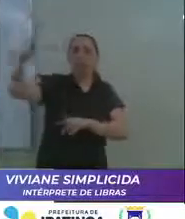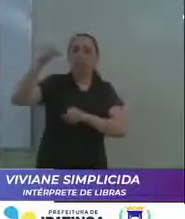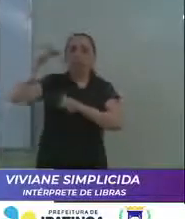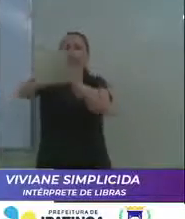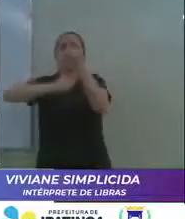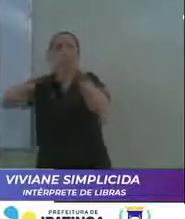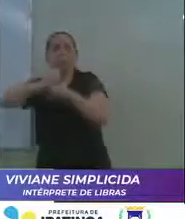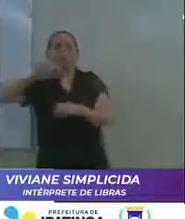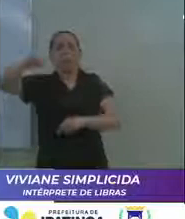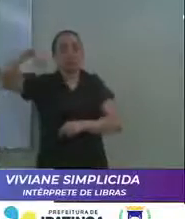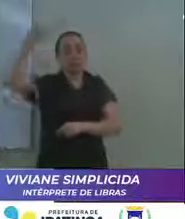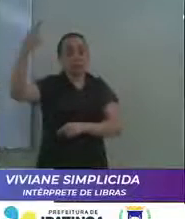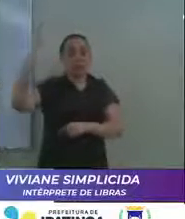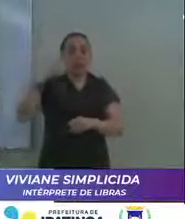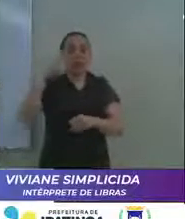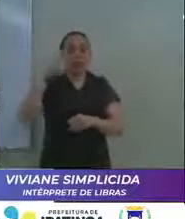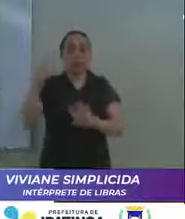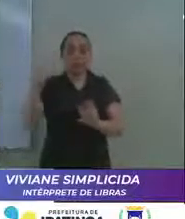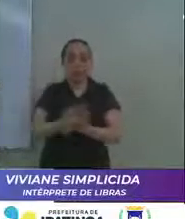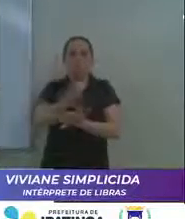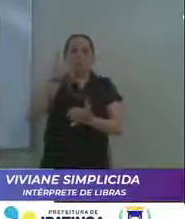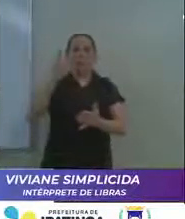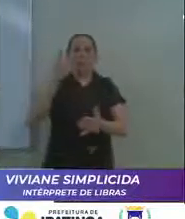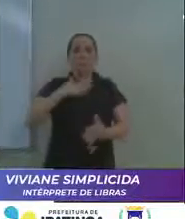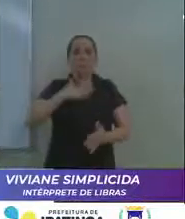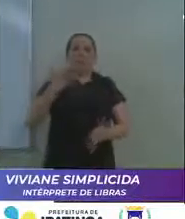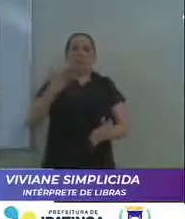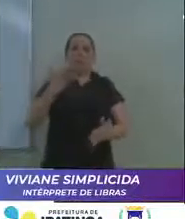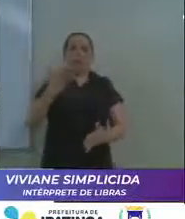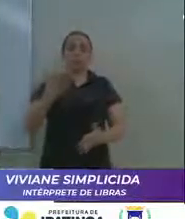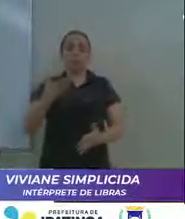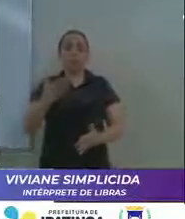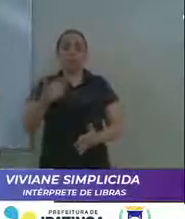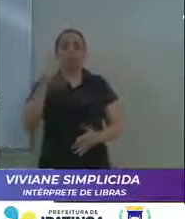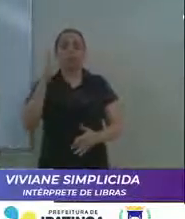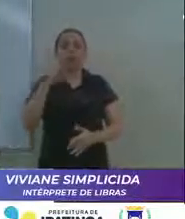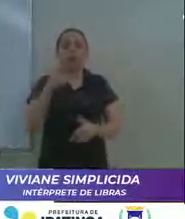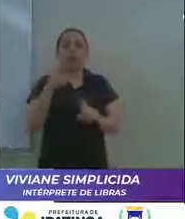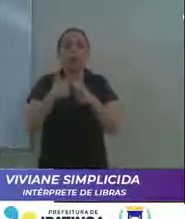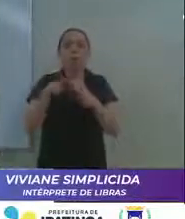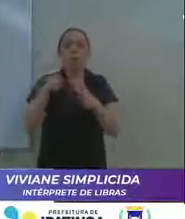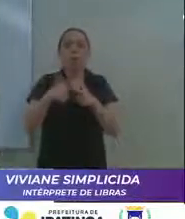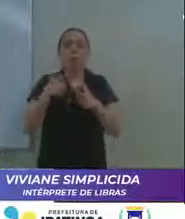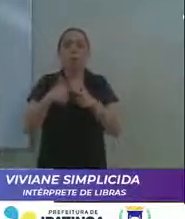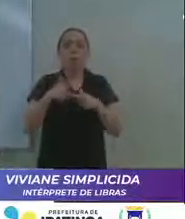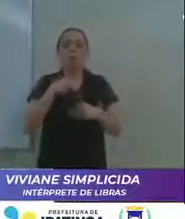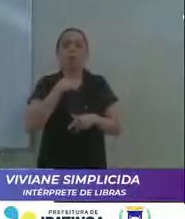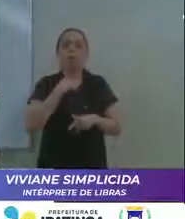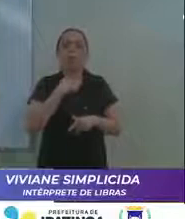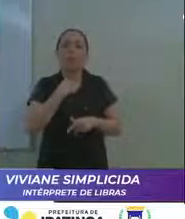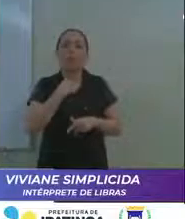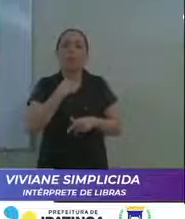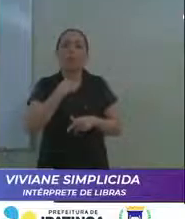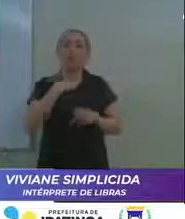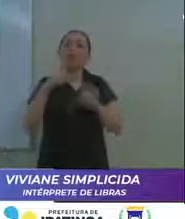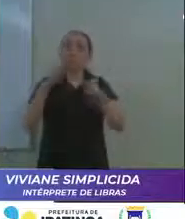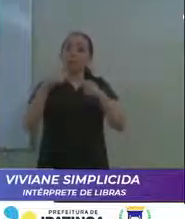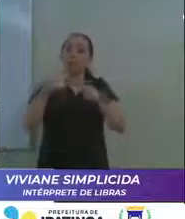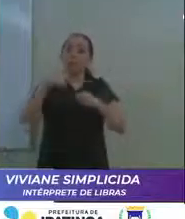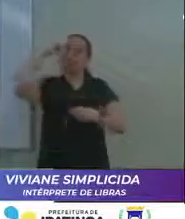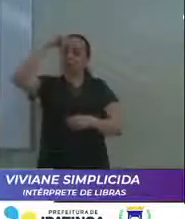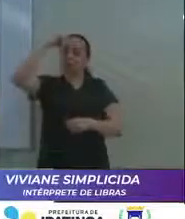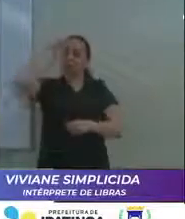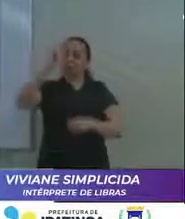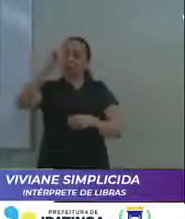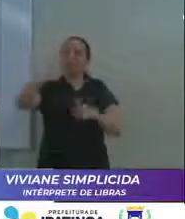vem. E quando a gente vê, a gente já está numa situação que a gente poderia ter evitado, que a